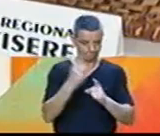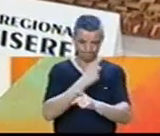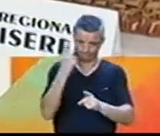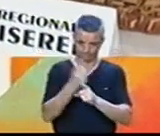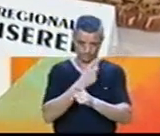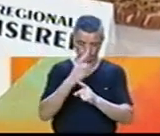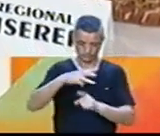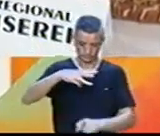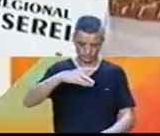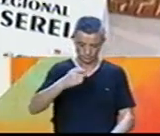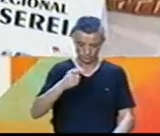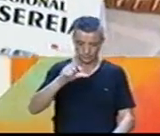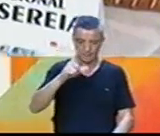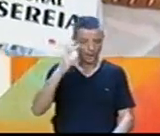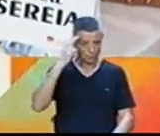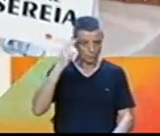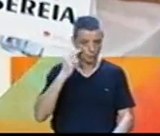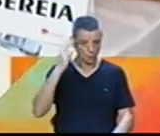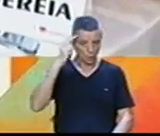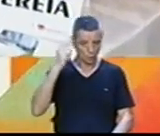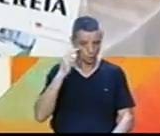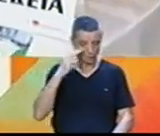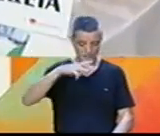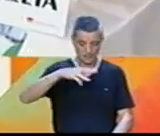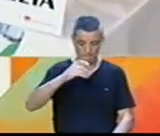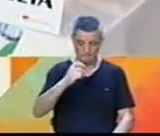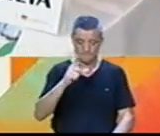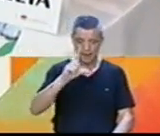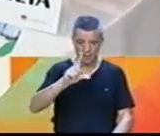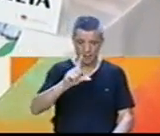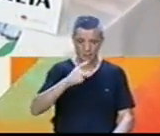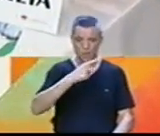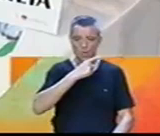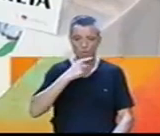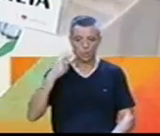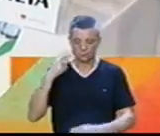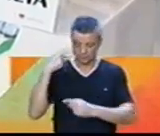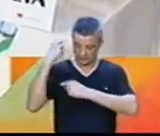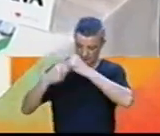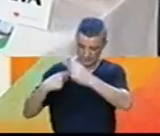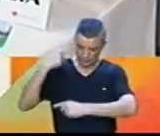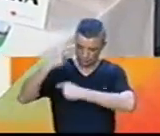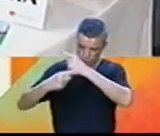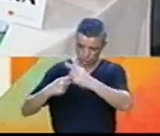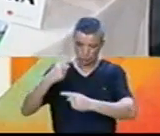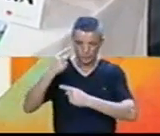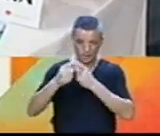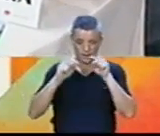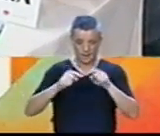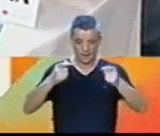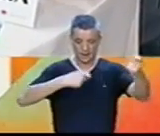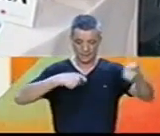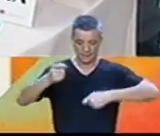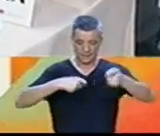lá do mel, mel biológico. Sim, também bem bom. Muito mel. E depois temos a doçaria tradicional. E queremos que nesta Feira